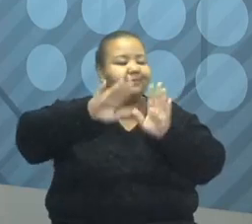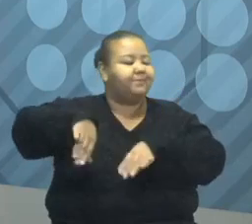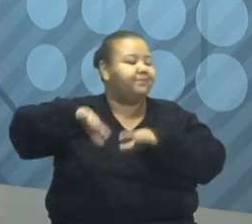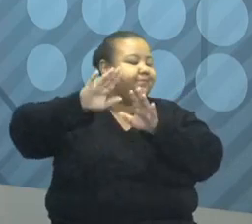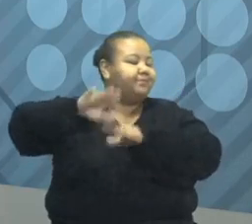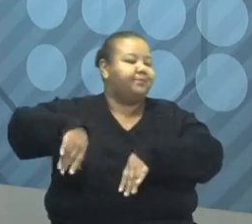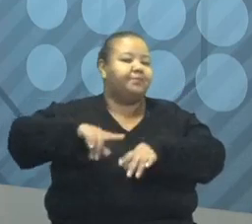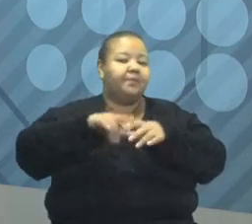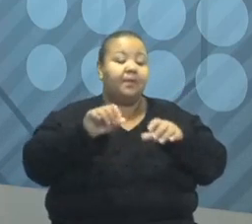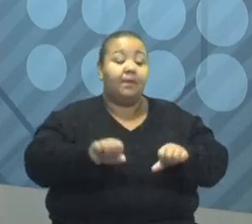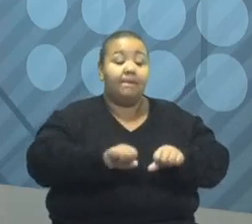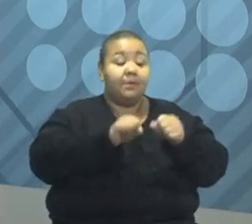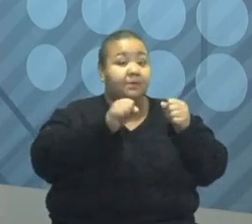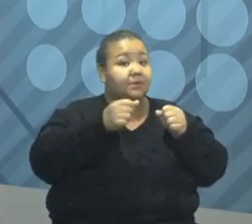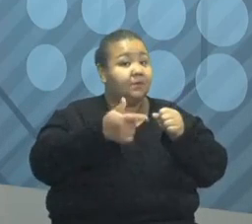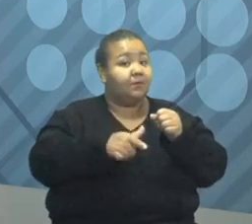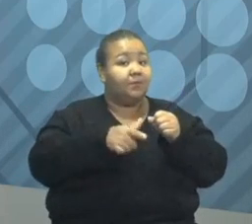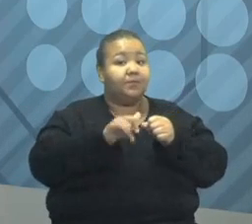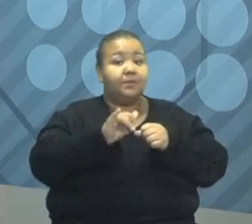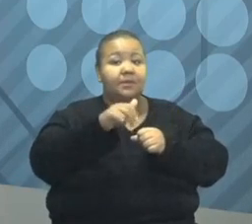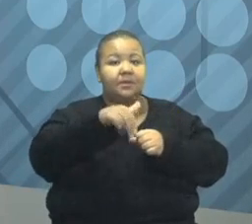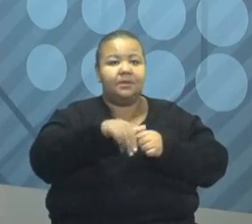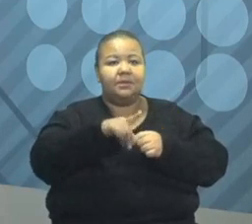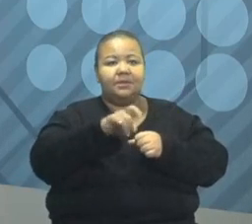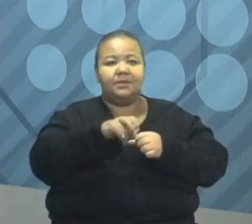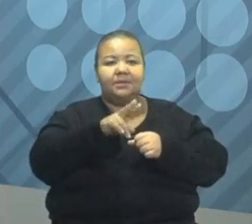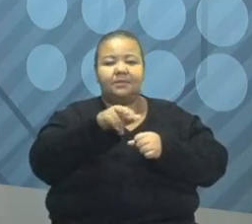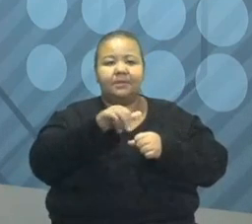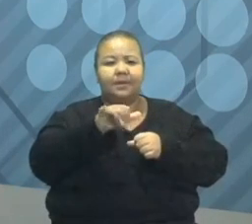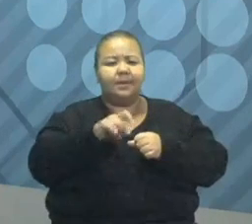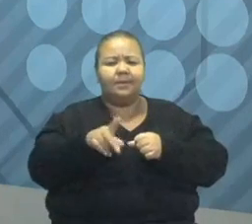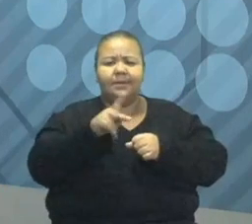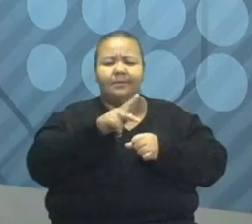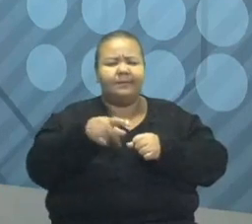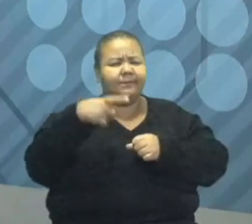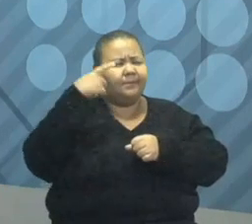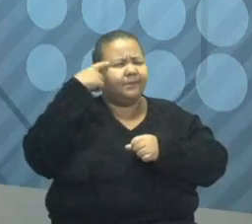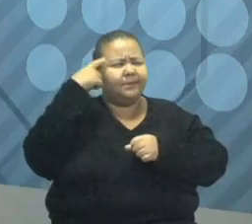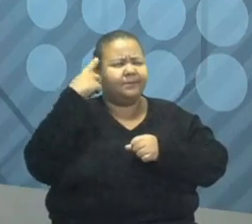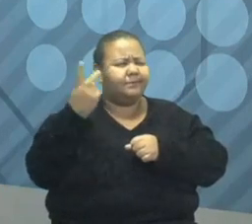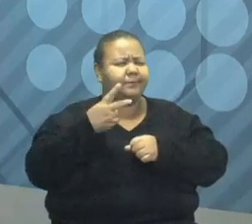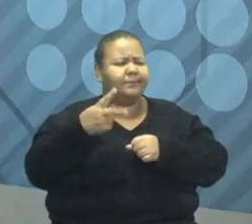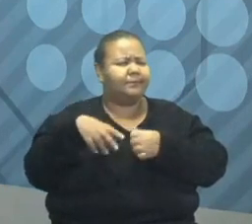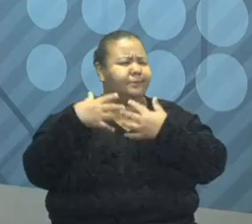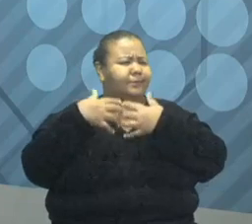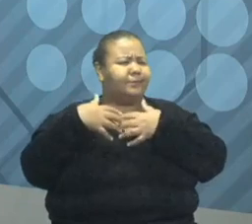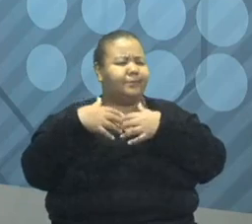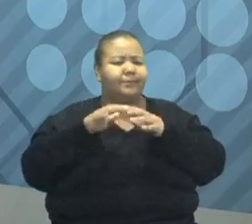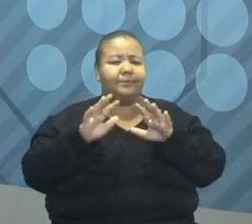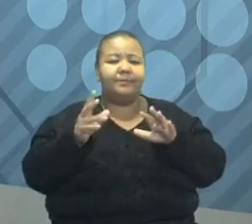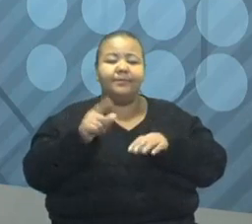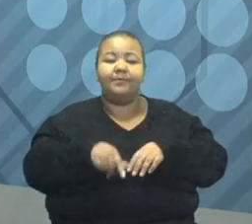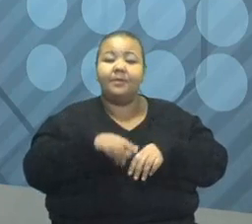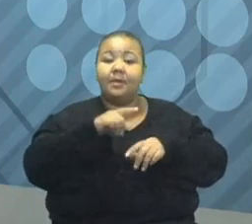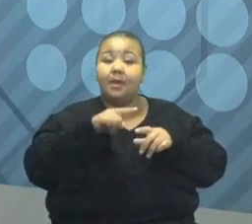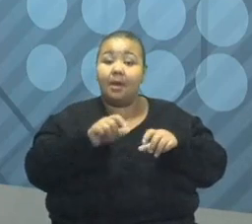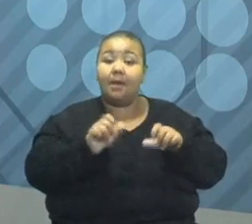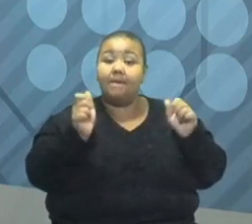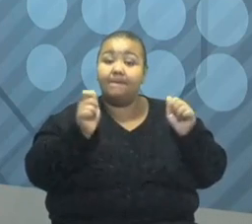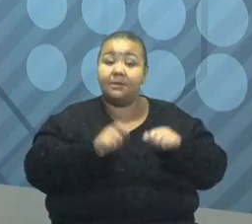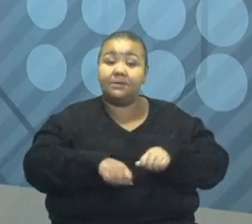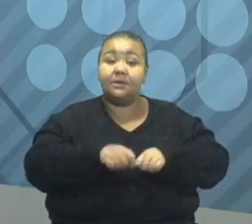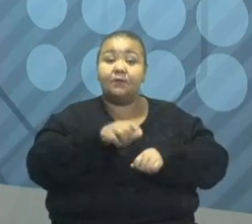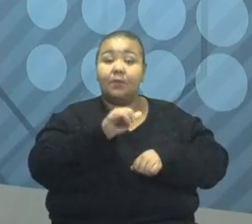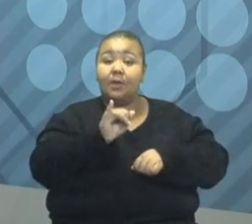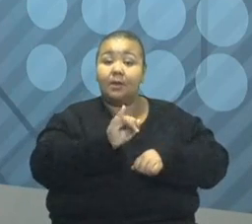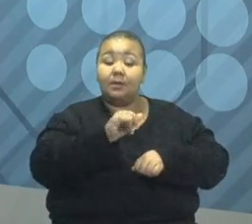Ele é possível e indeterminado. A professora está pensando já nas duas possibilidades impossíveis. Quando nós temos possível e